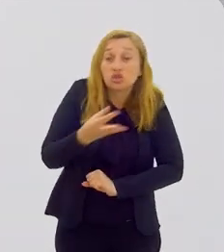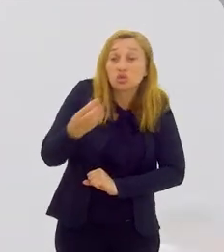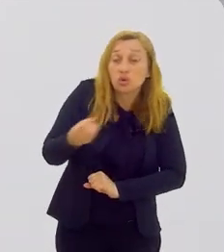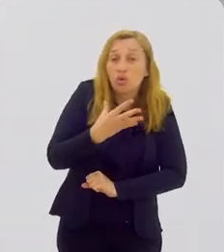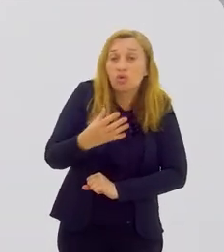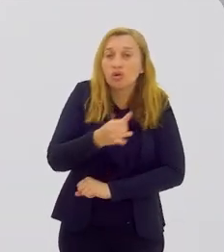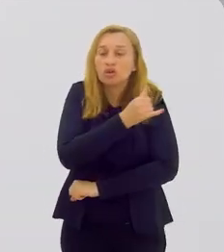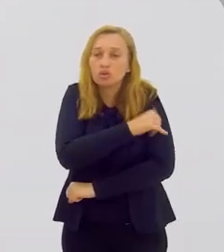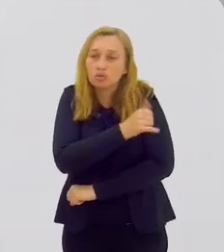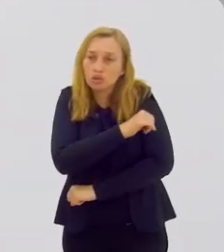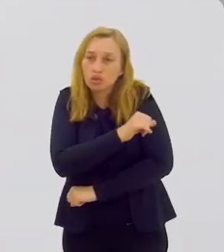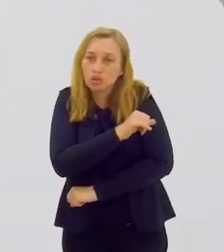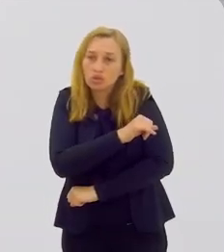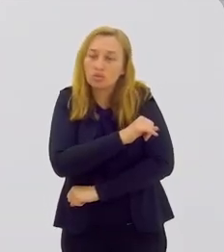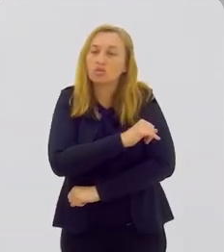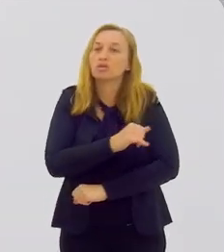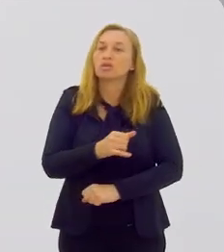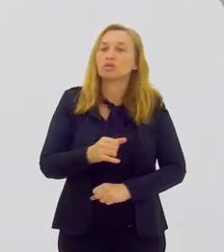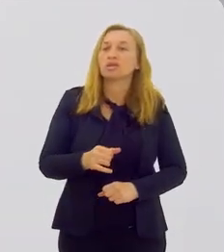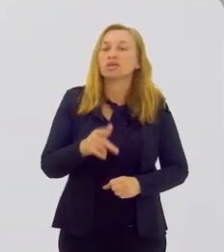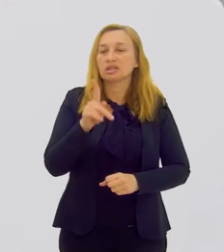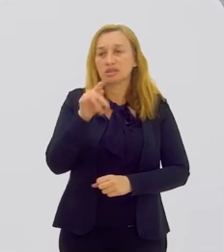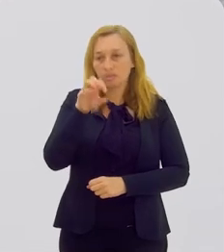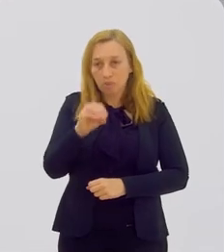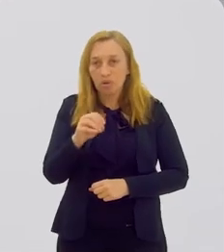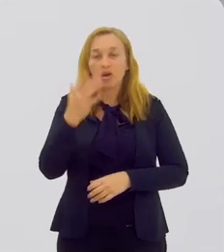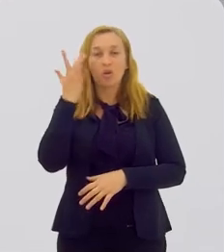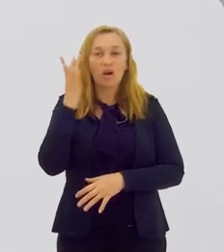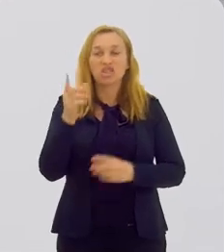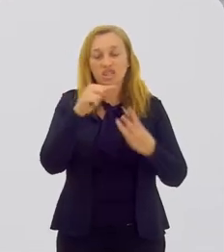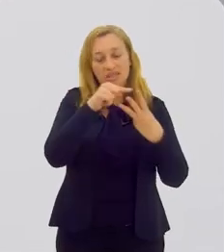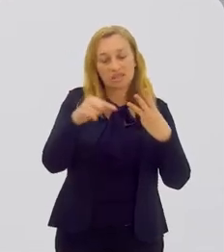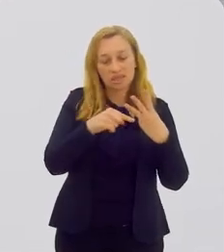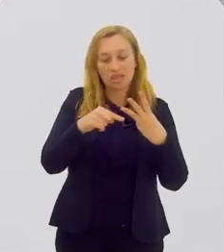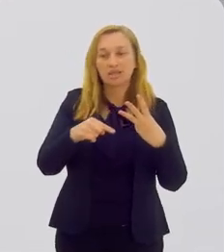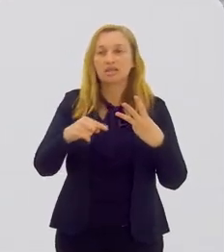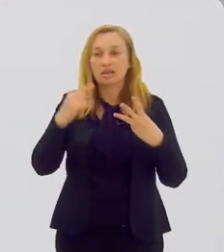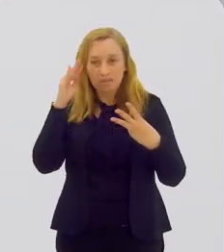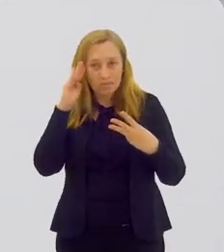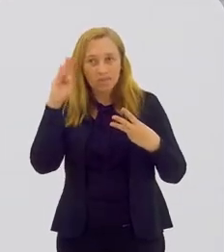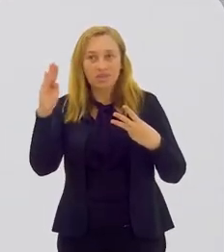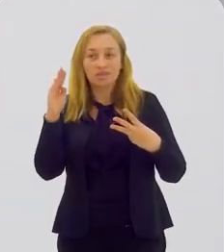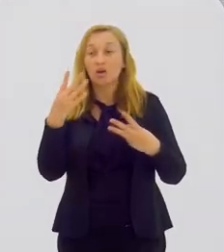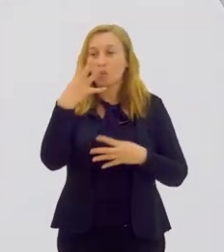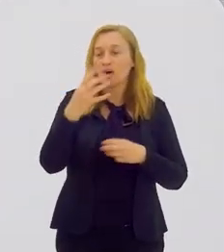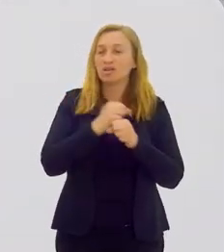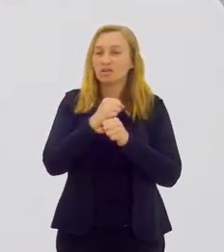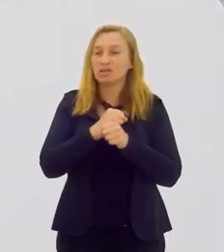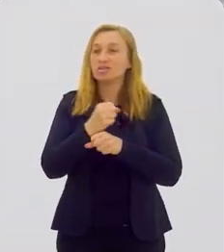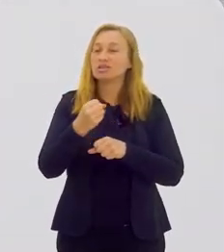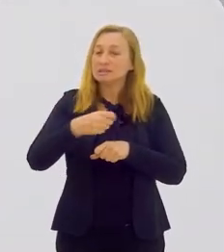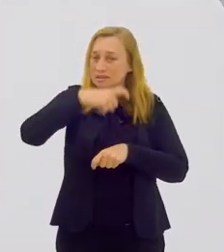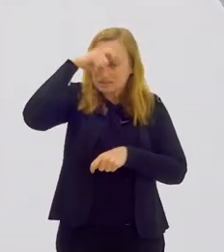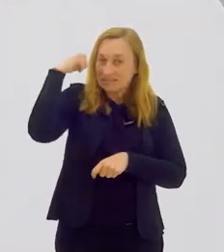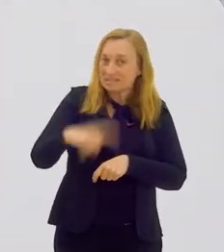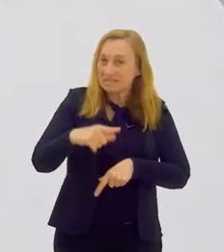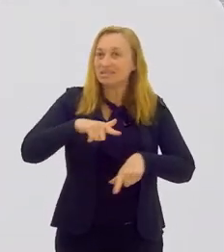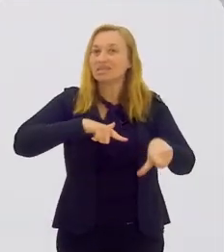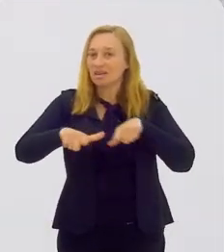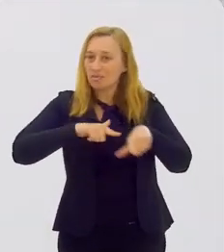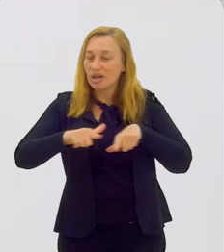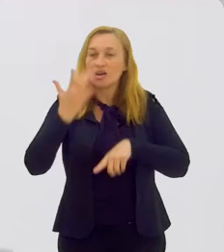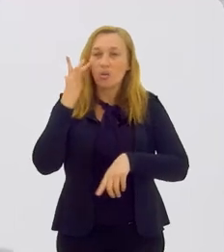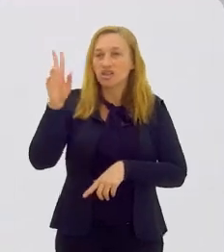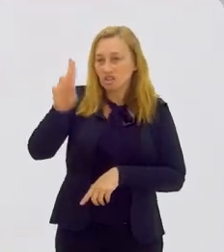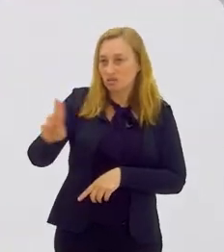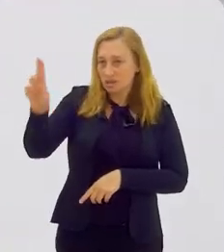empresas inovadoras, que o Rio seja realmente esse polo. Acho que essas 3 linhas aí já dão 4 anos de muito trabalho,